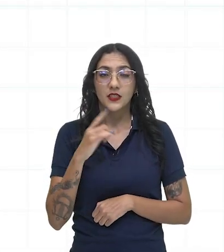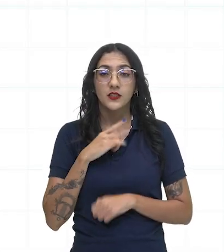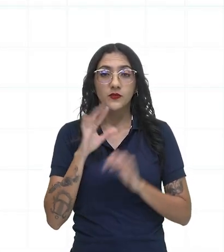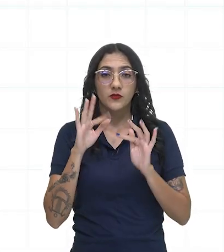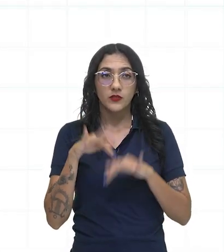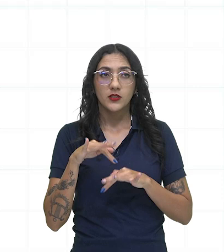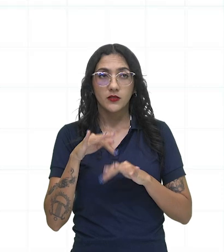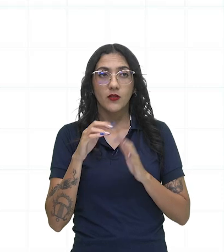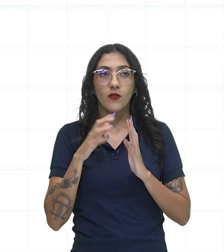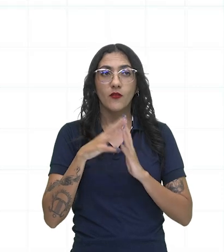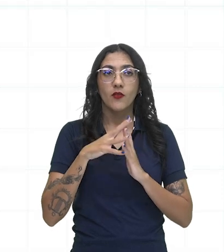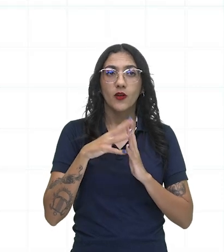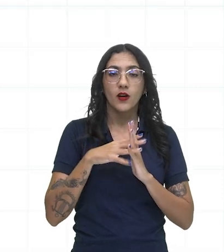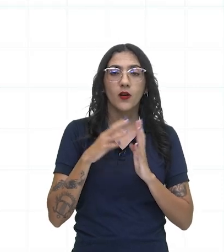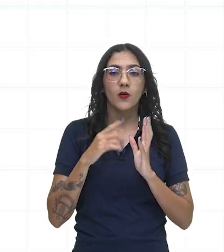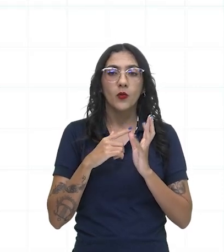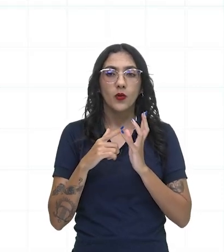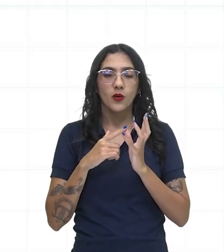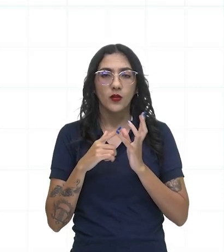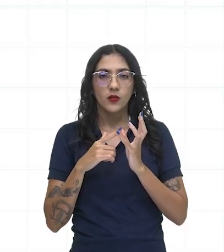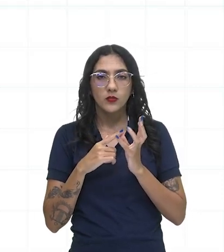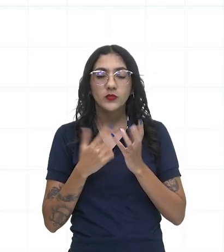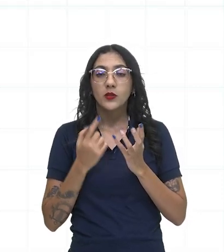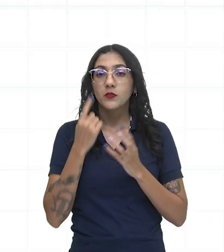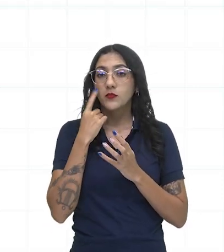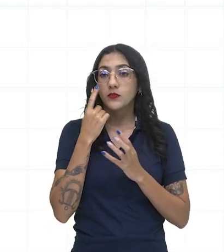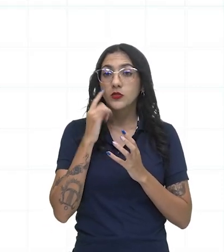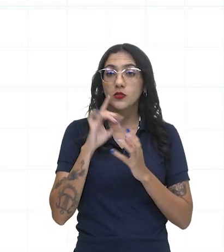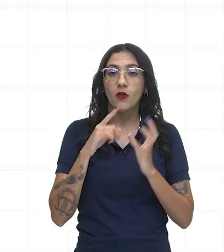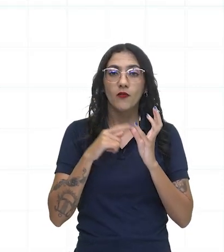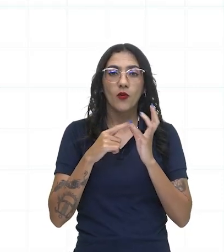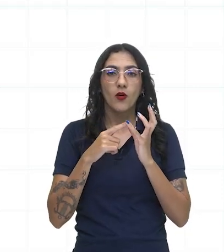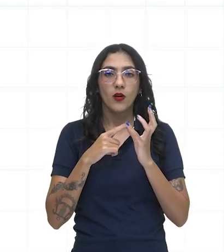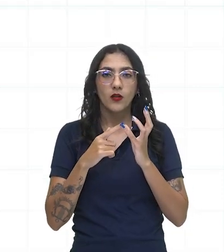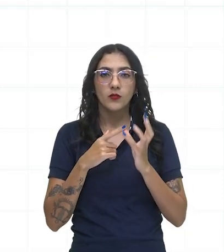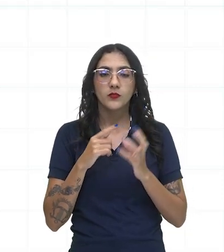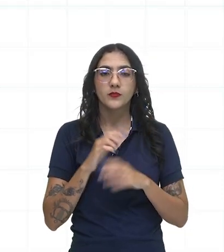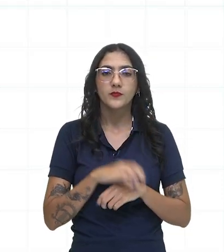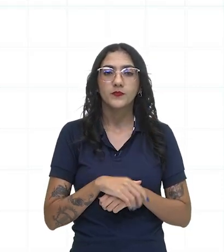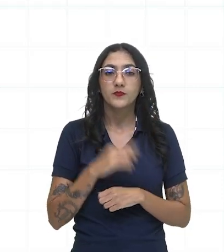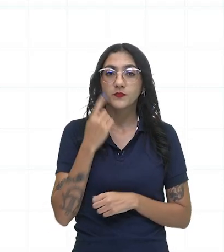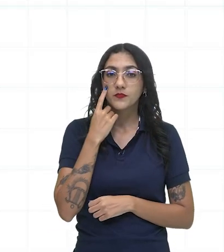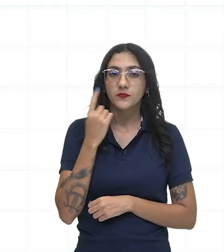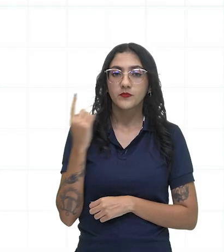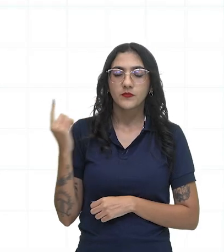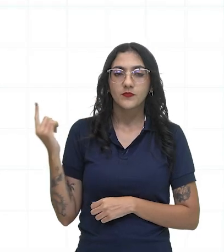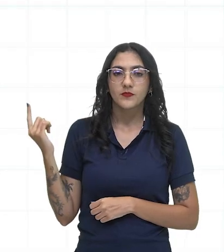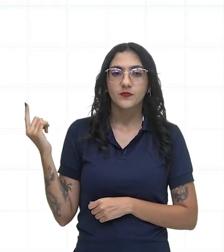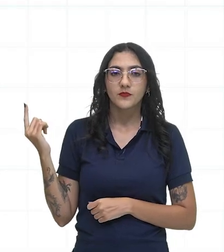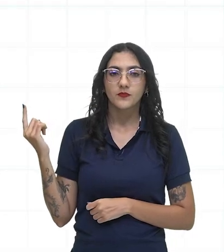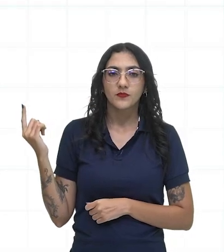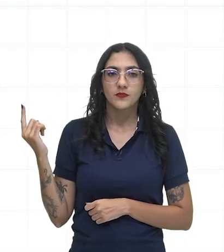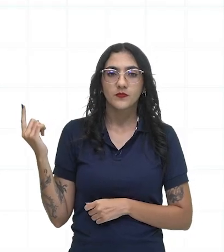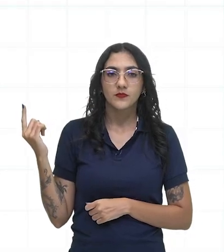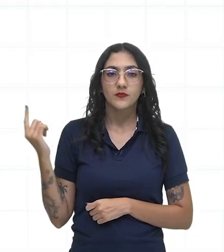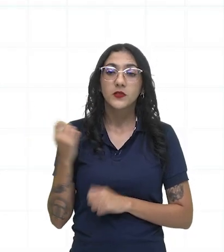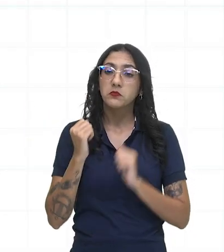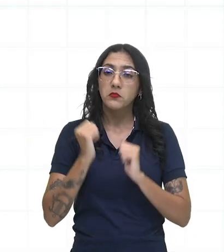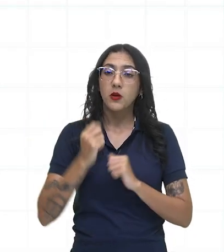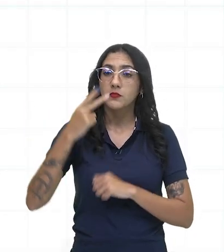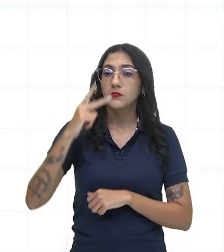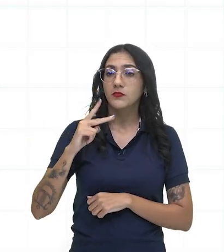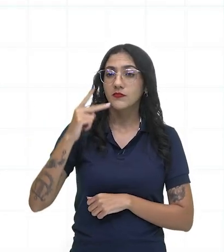Y, eu boto só o ED. Aqui eu também posso falar, ó, we played toadas,